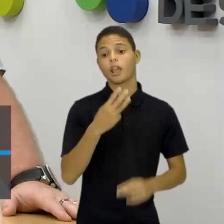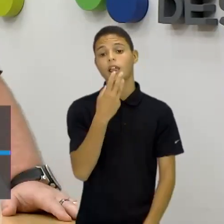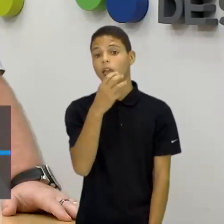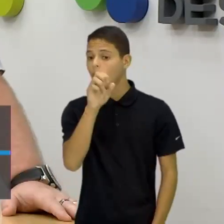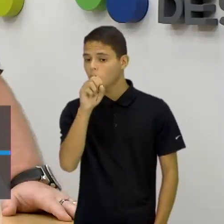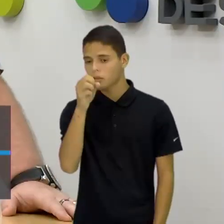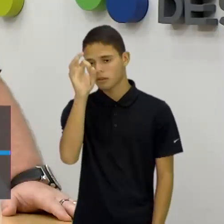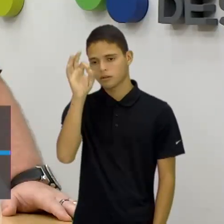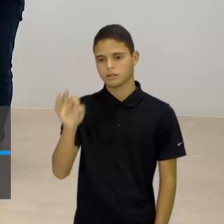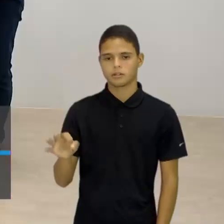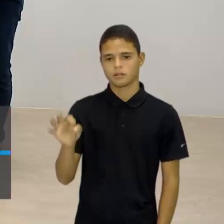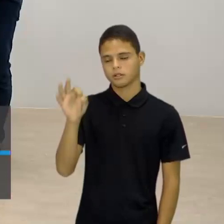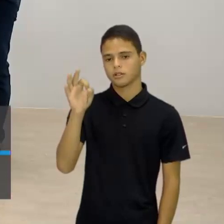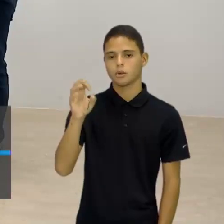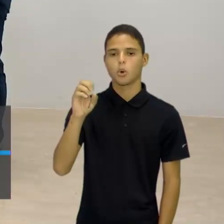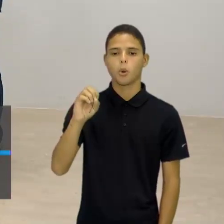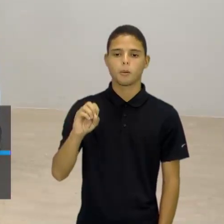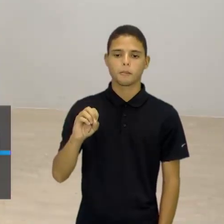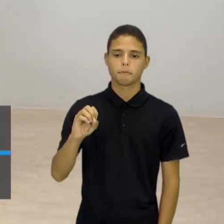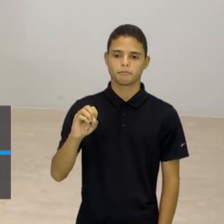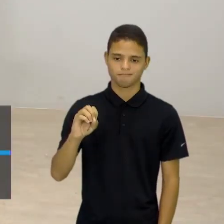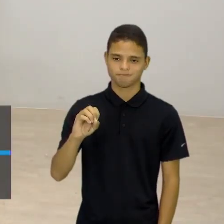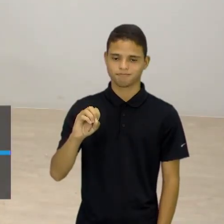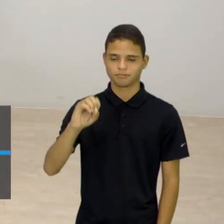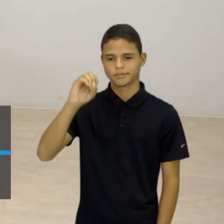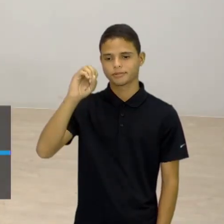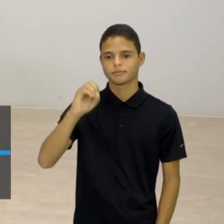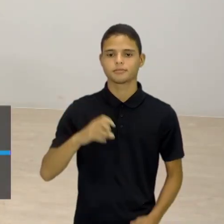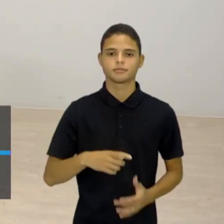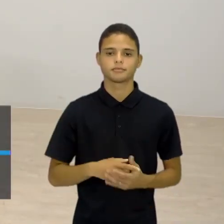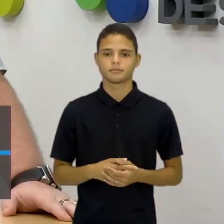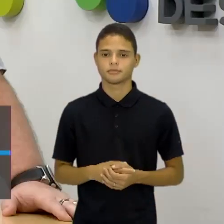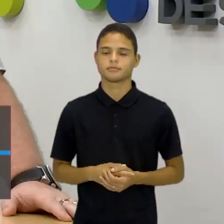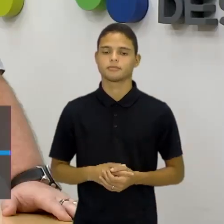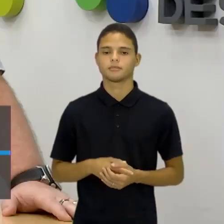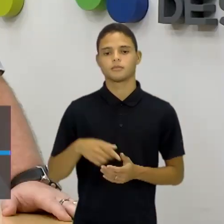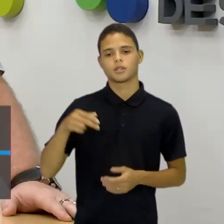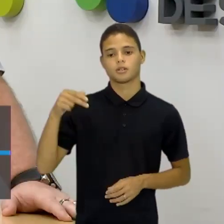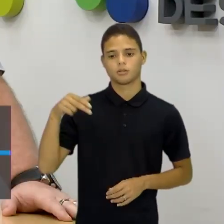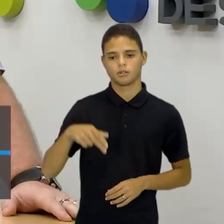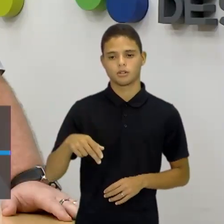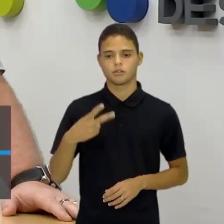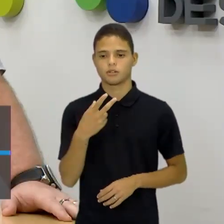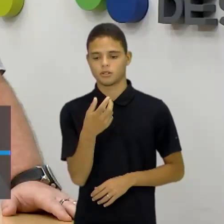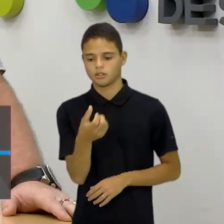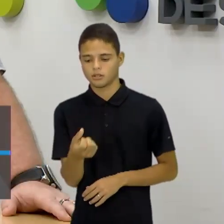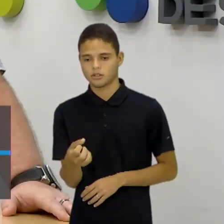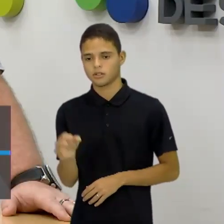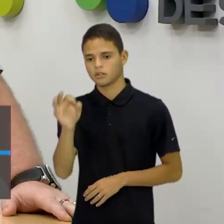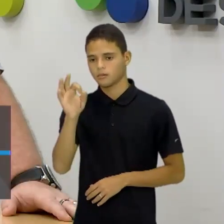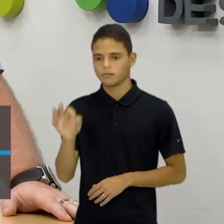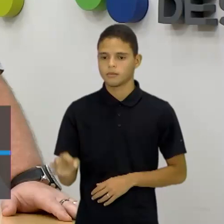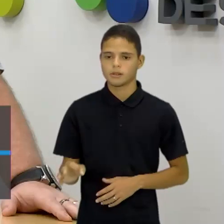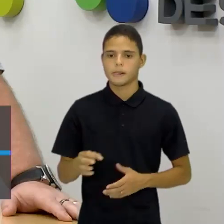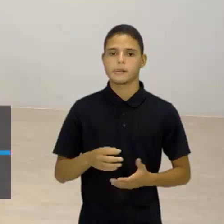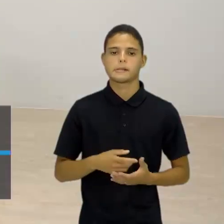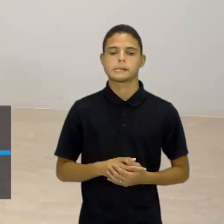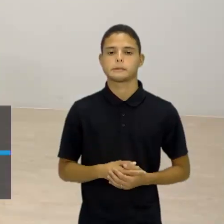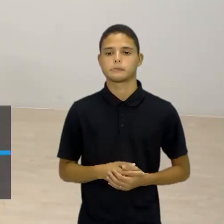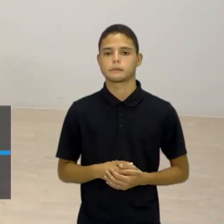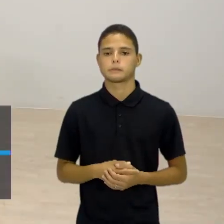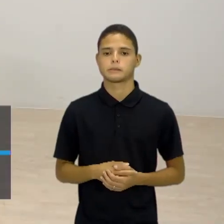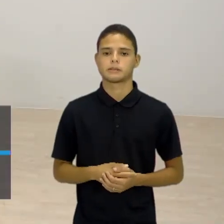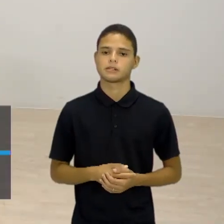38 por cento 38 pessoal já tá começando já se o norte 26 por cento a